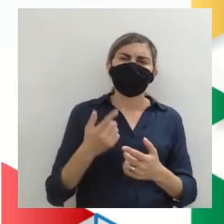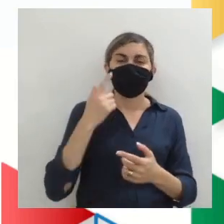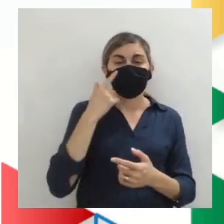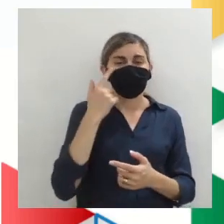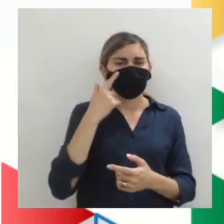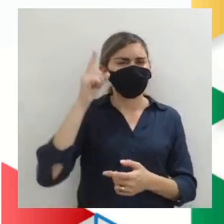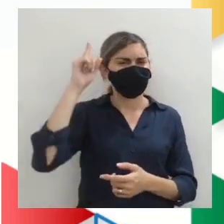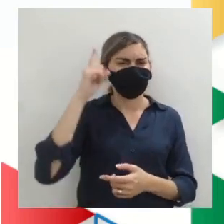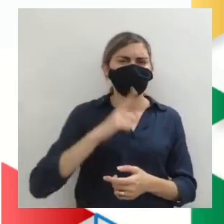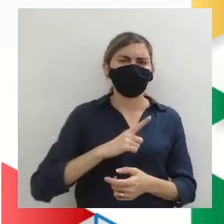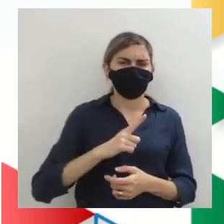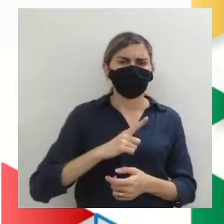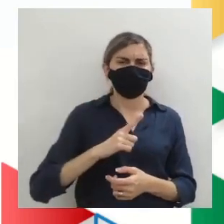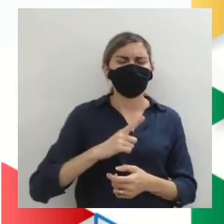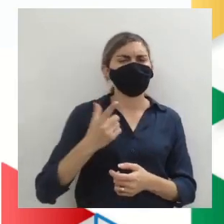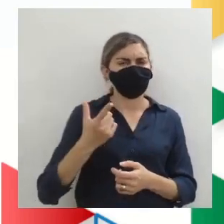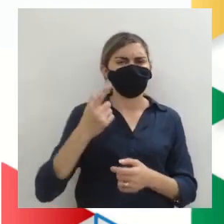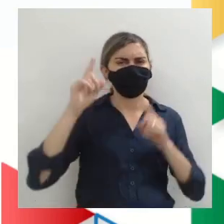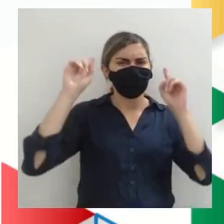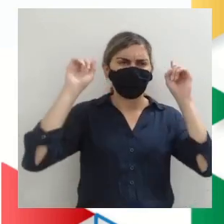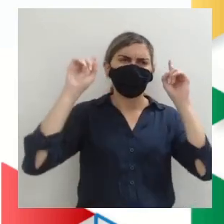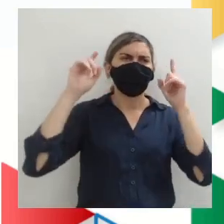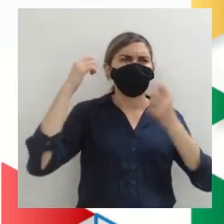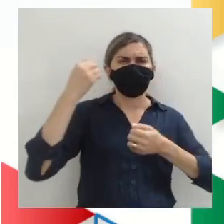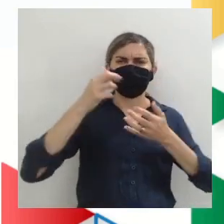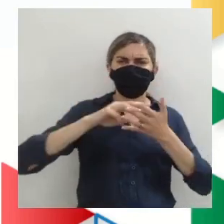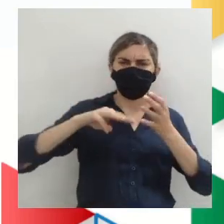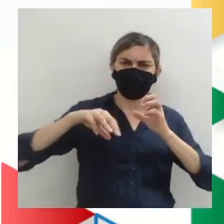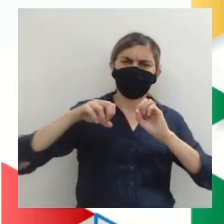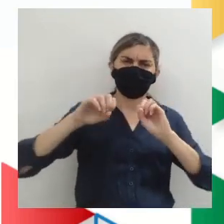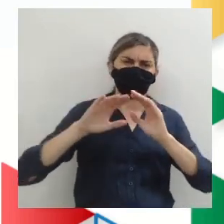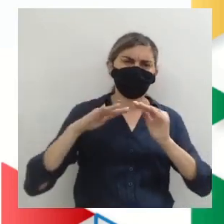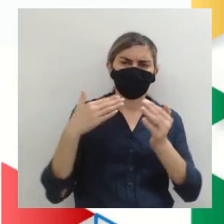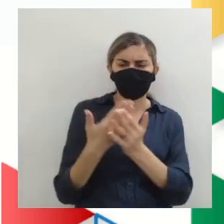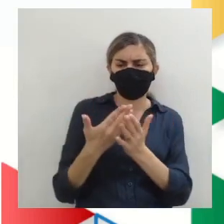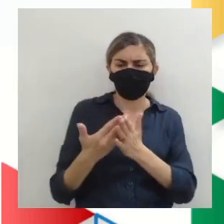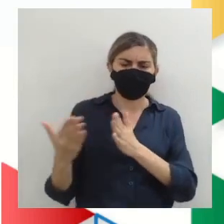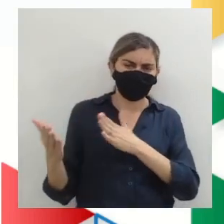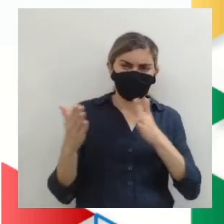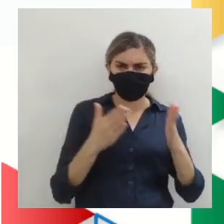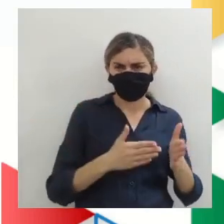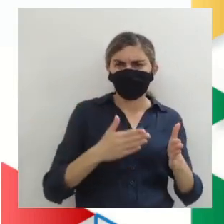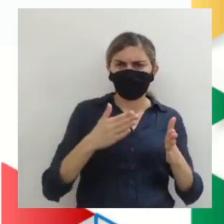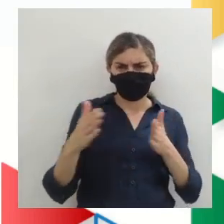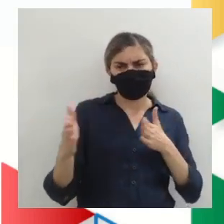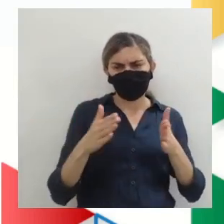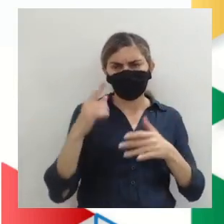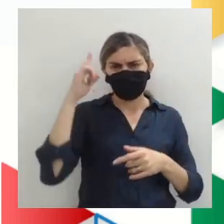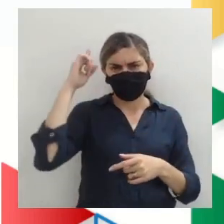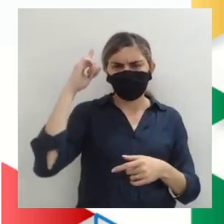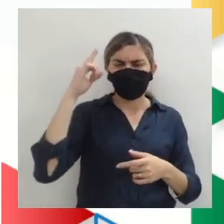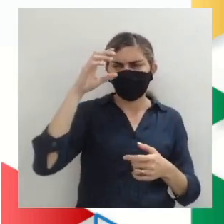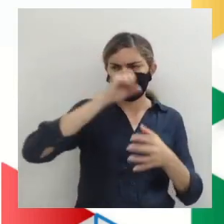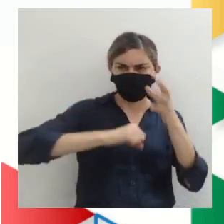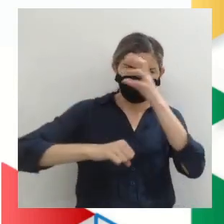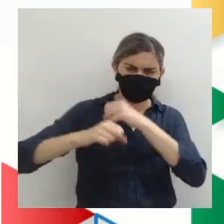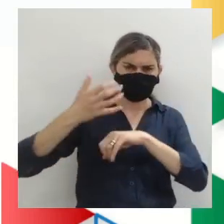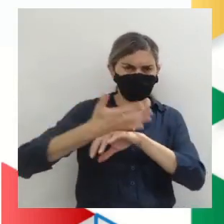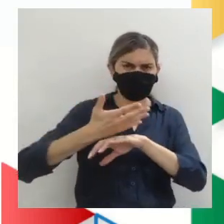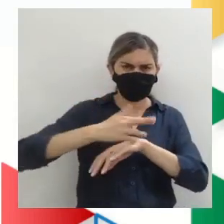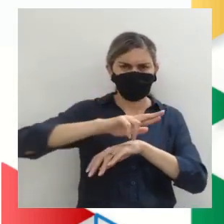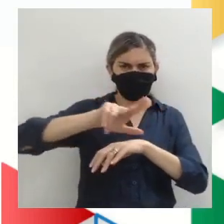só que nós temos nesse método, os métodos certos da escolástica, de aprendizagem, de diversas